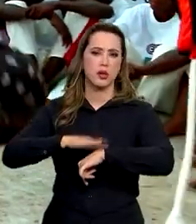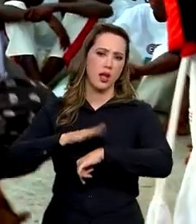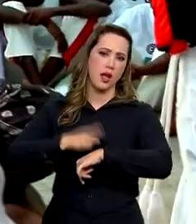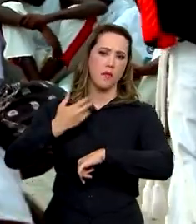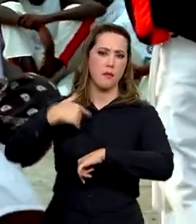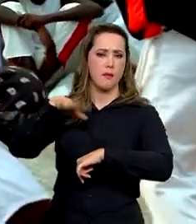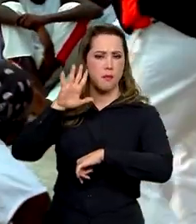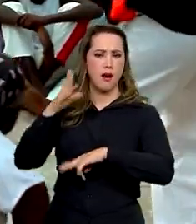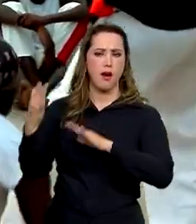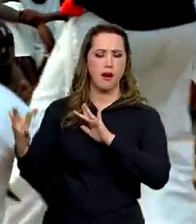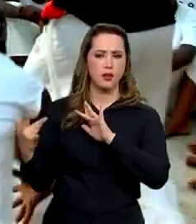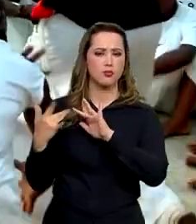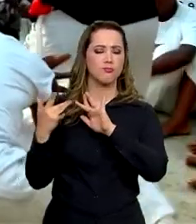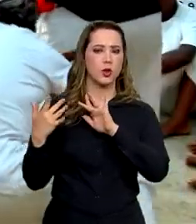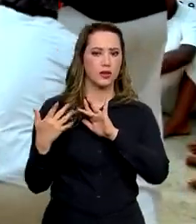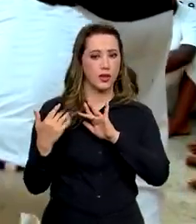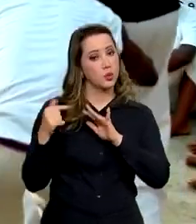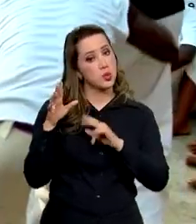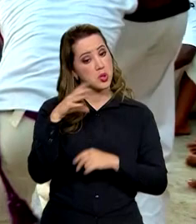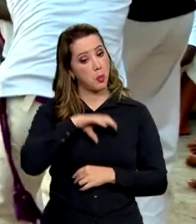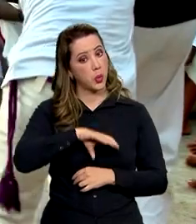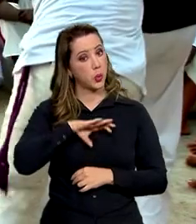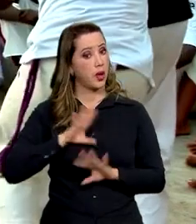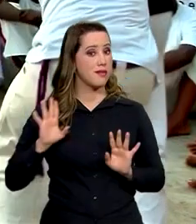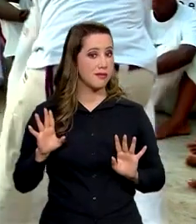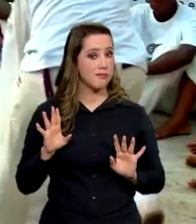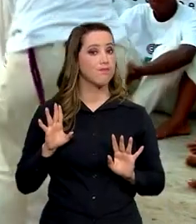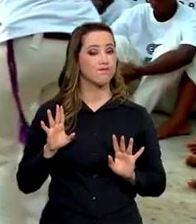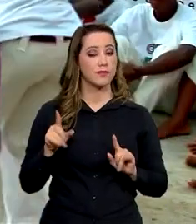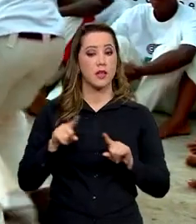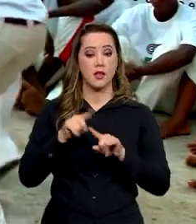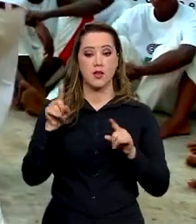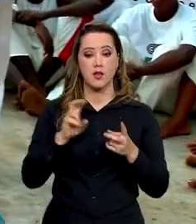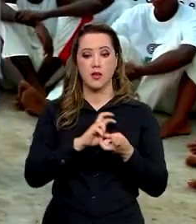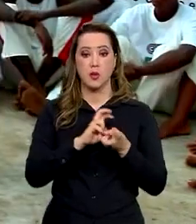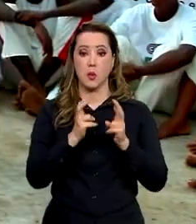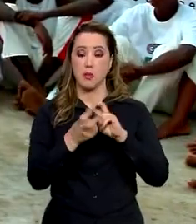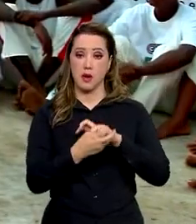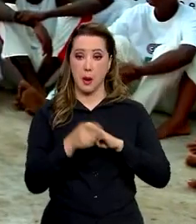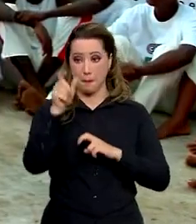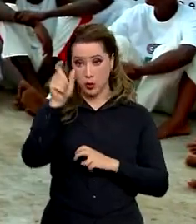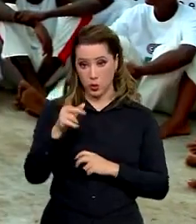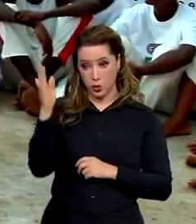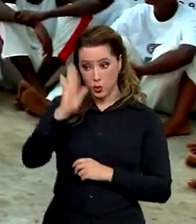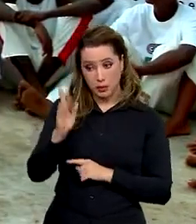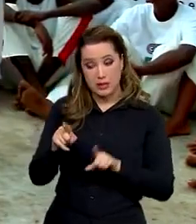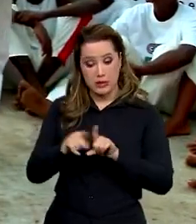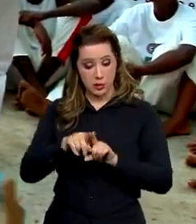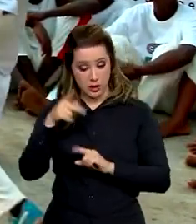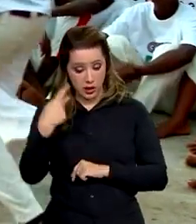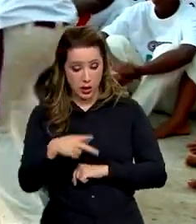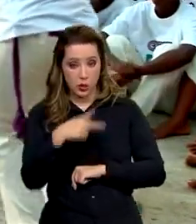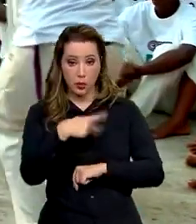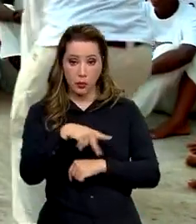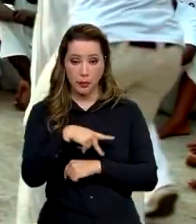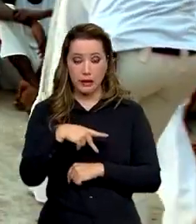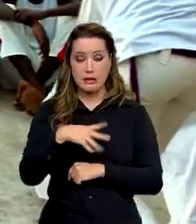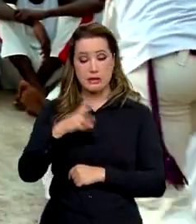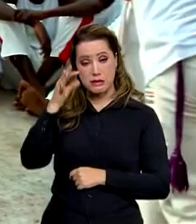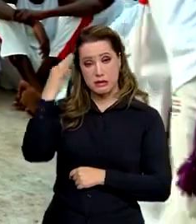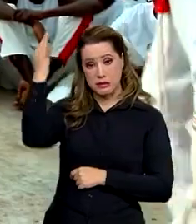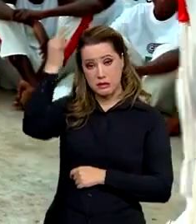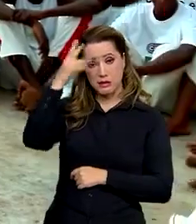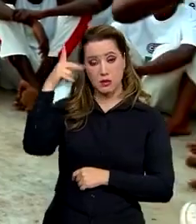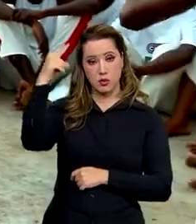que o idioma. E em rodas como essas, brasileiros e são-tomenses provam que podem sim falar a mesma língua